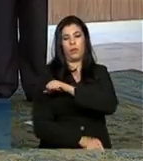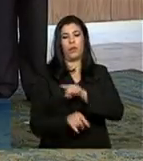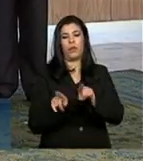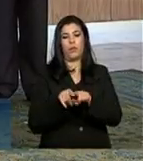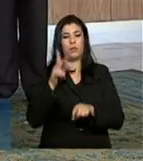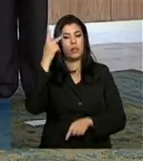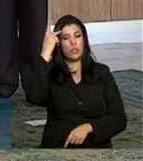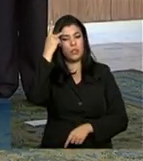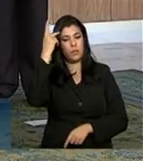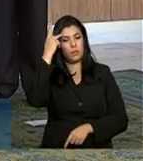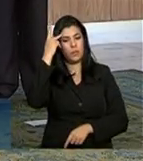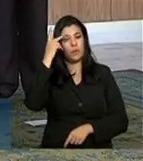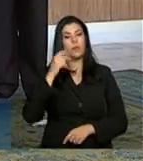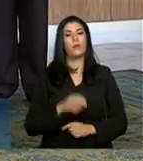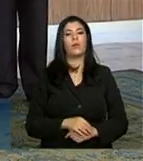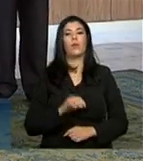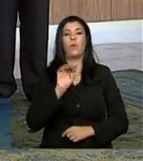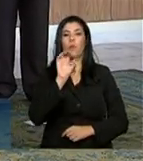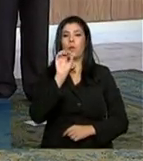8 cônsules